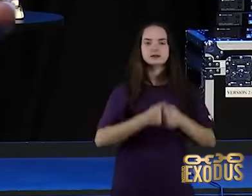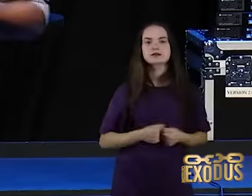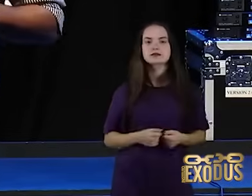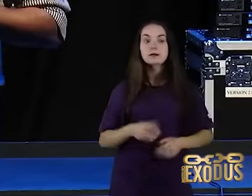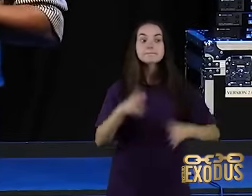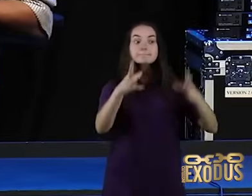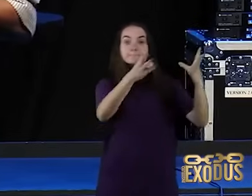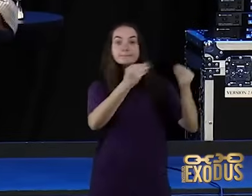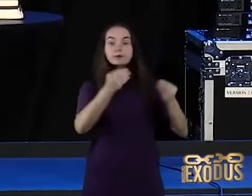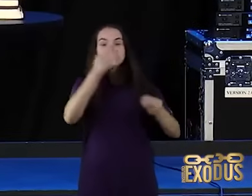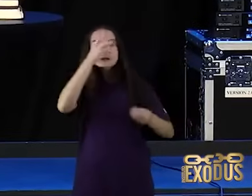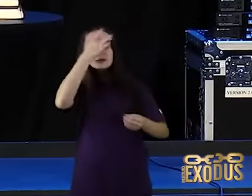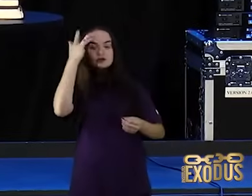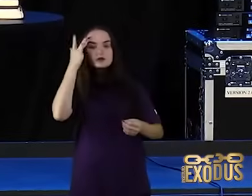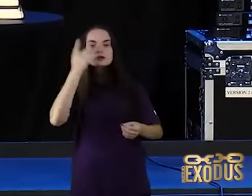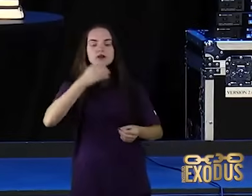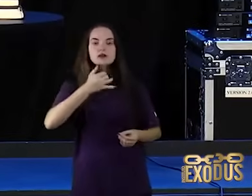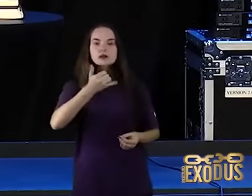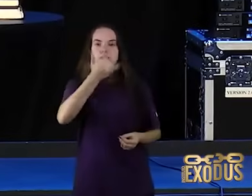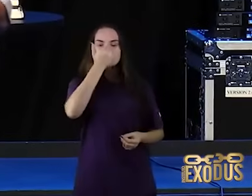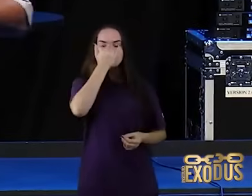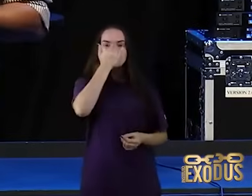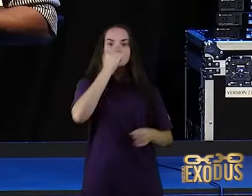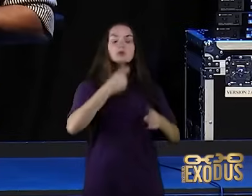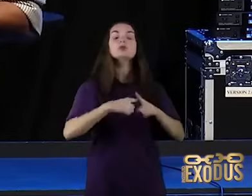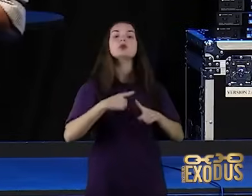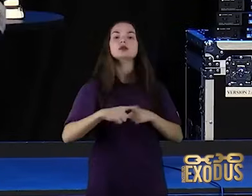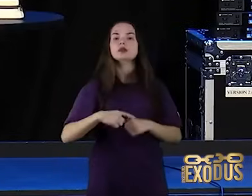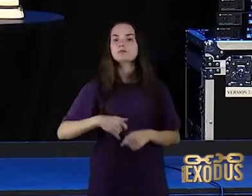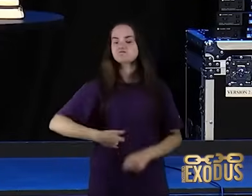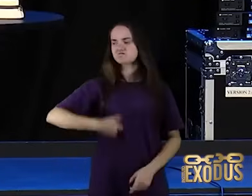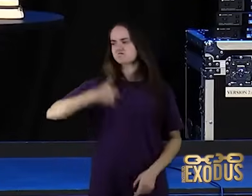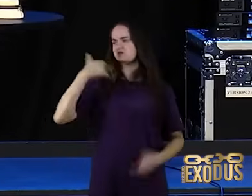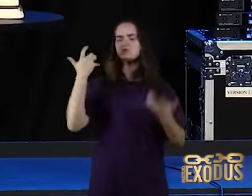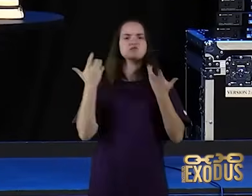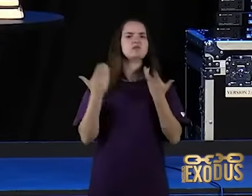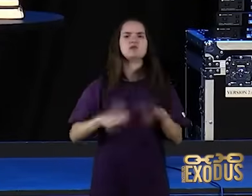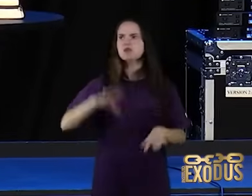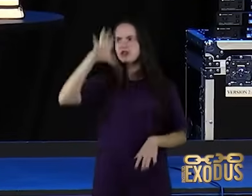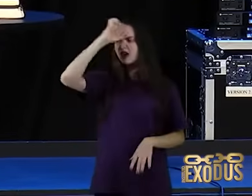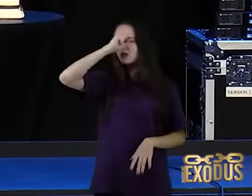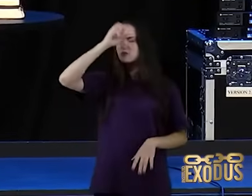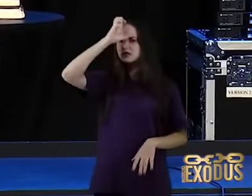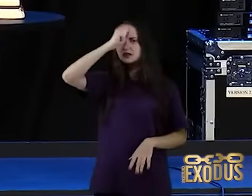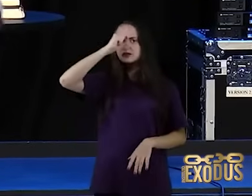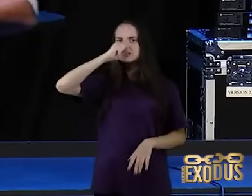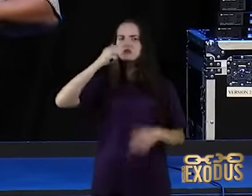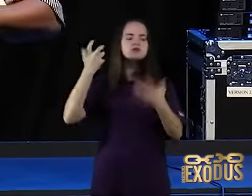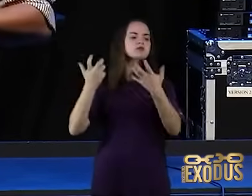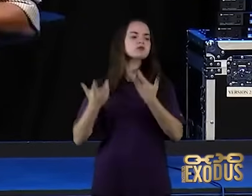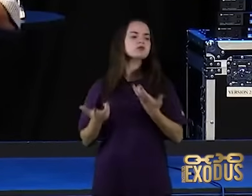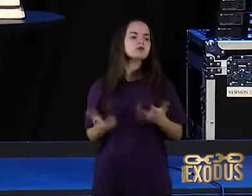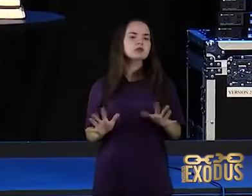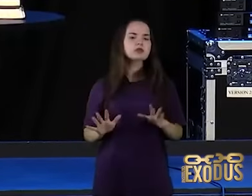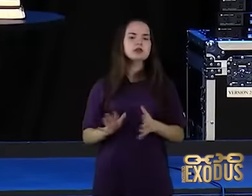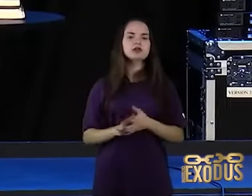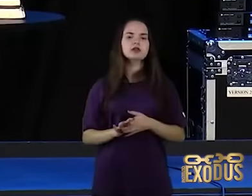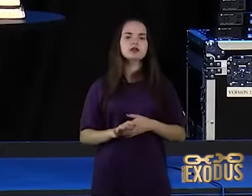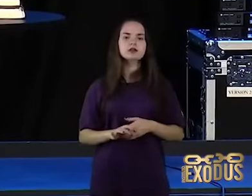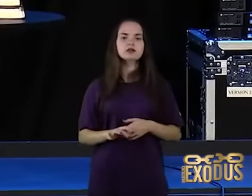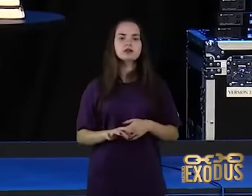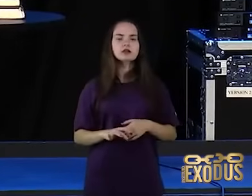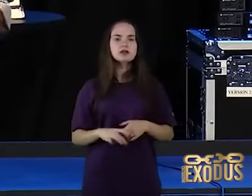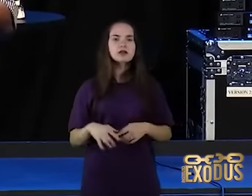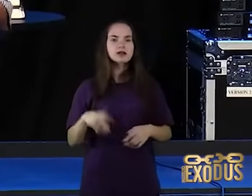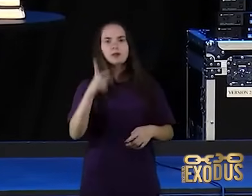quê gente porque é Soberbo porque é orgulhoso porque não quer aprender porque você dá aula você Ensina ele vive o quê de sufocamento